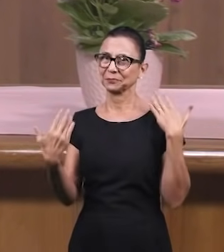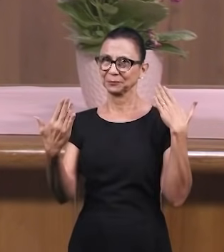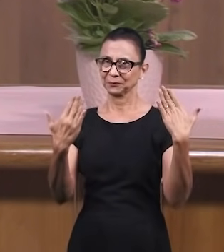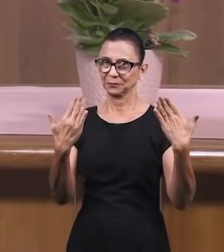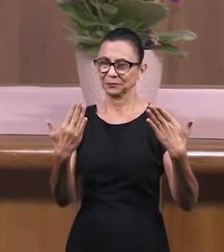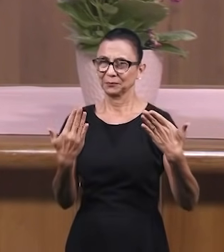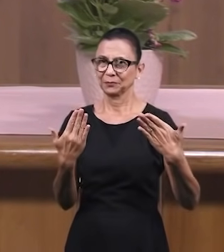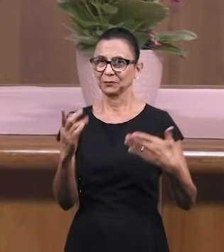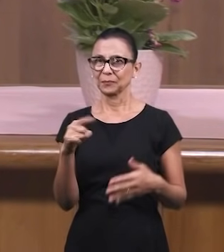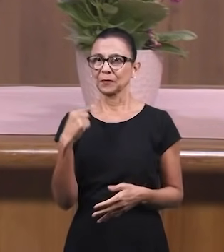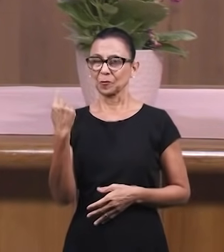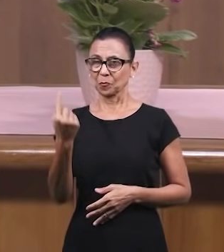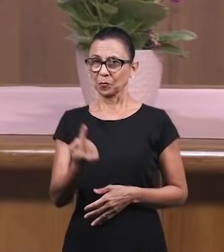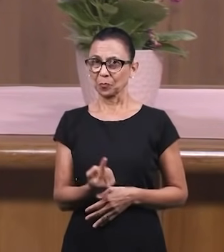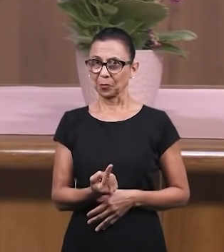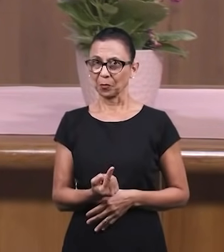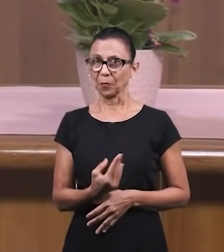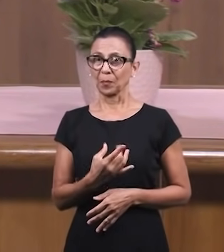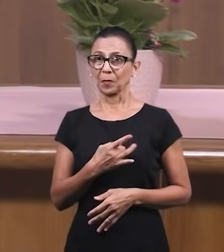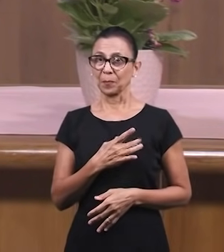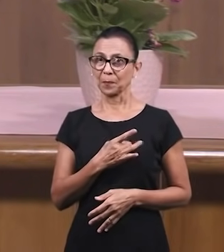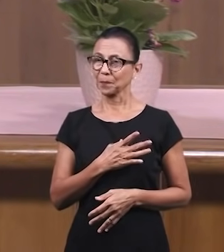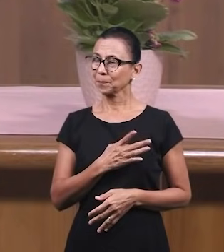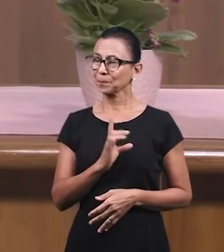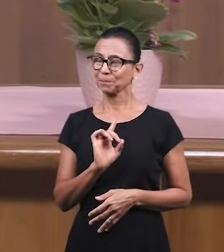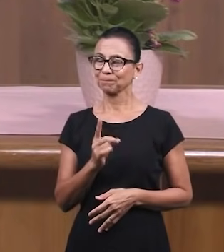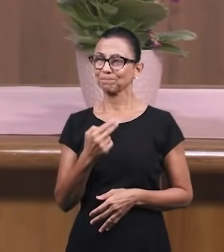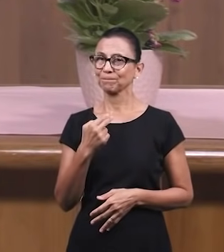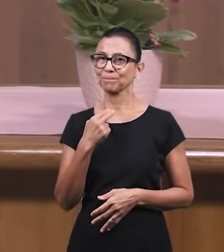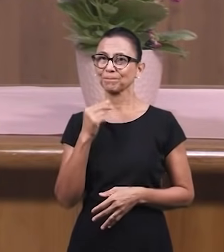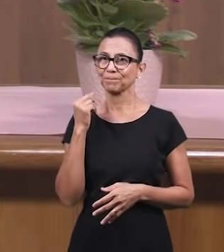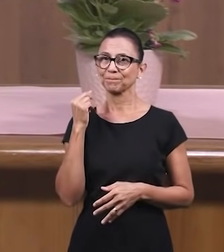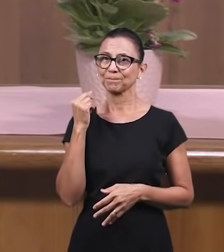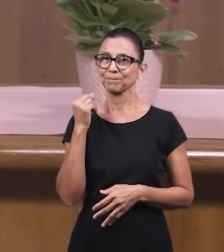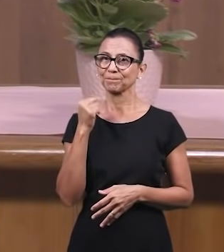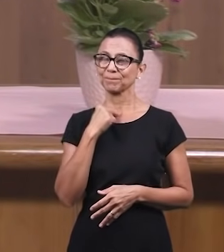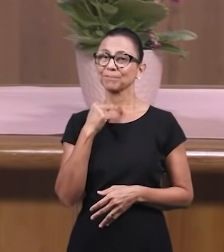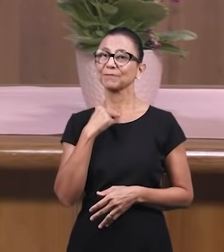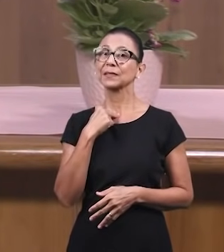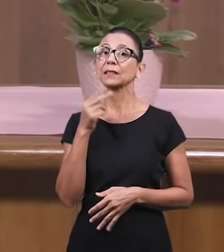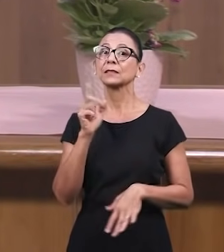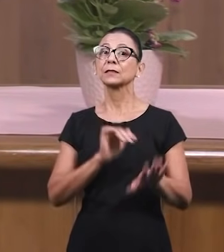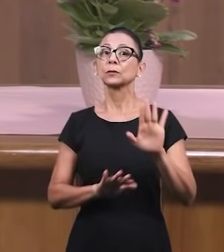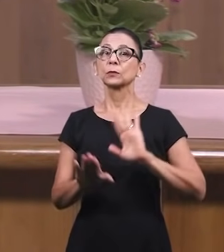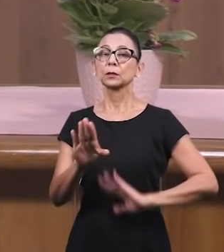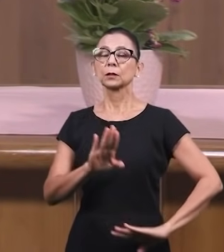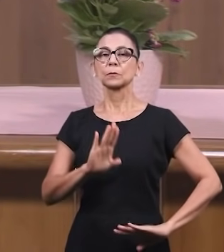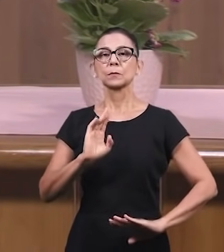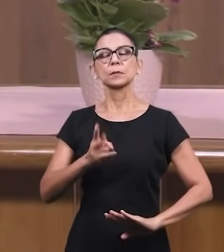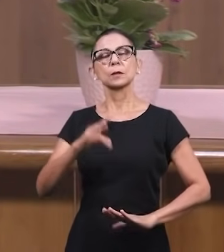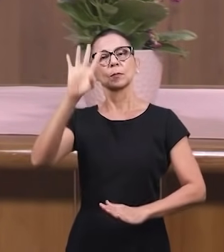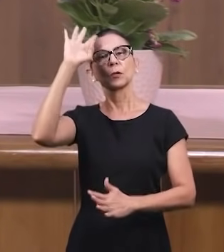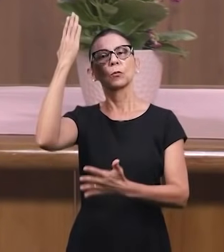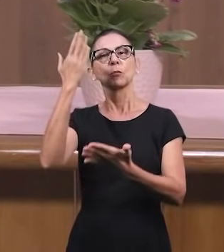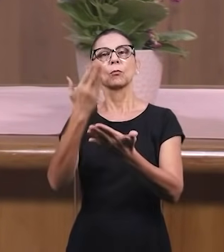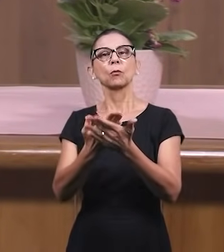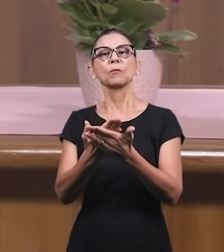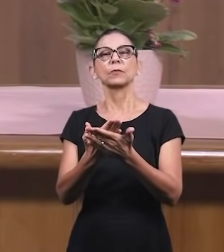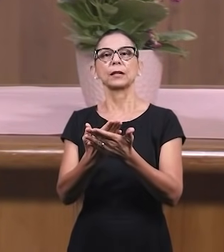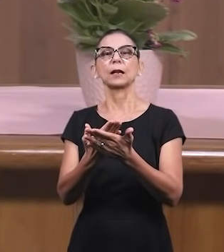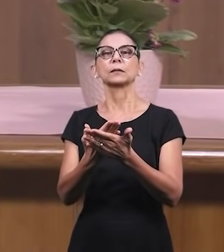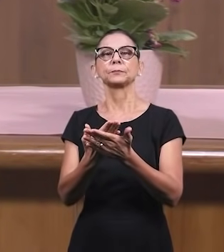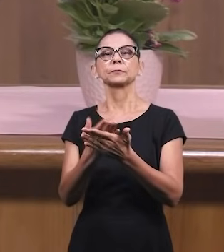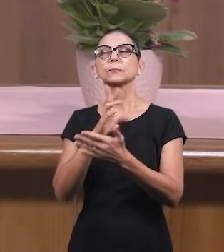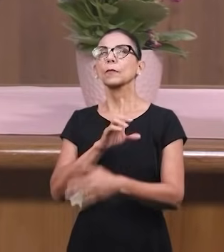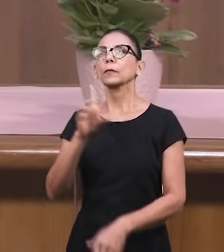fé, perdê-la. Nos momentos difíceis é preciso que nós continuemos confiantes na palavra daquele